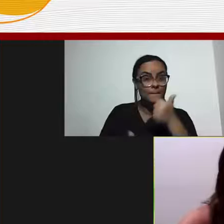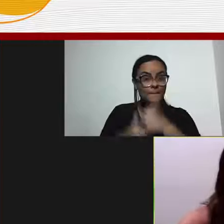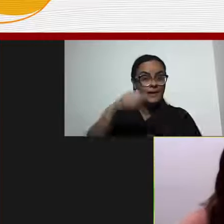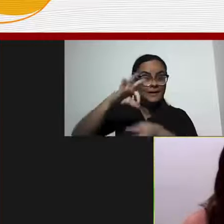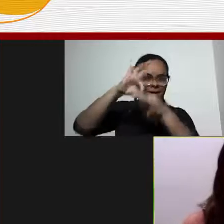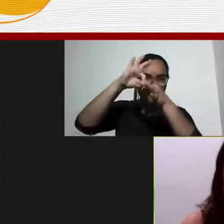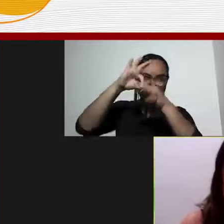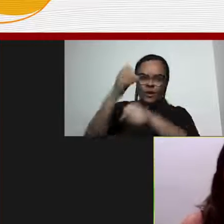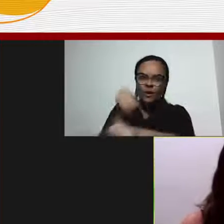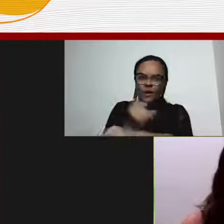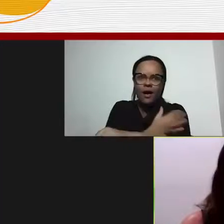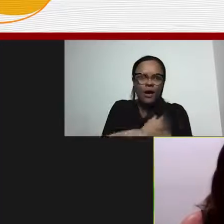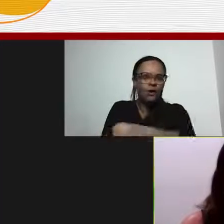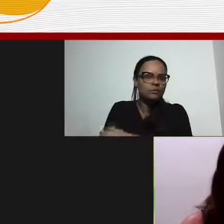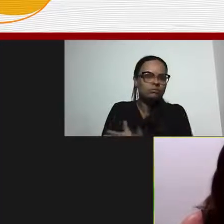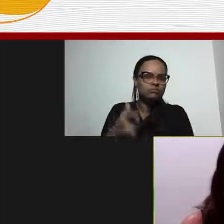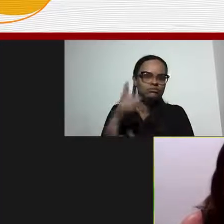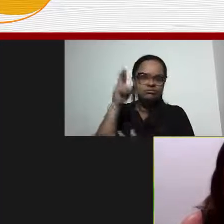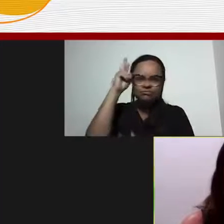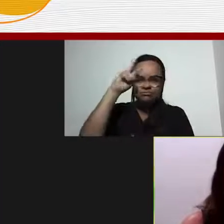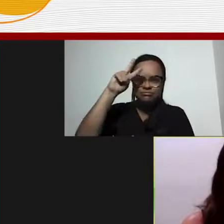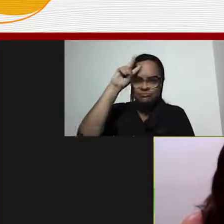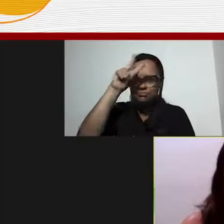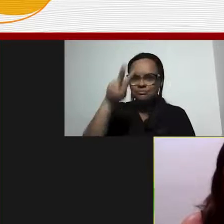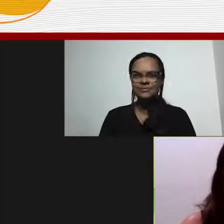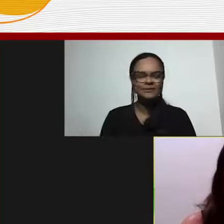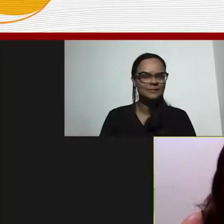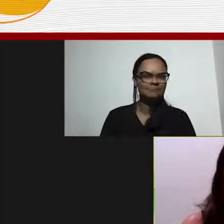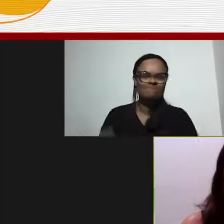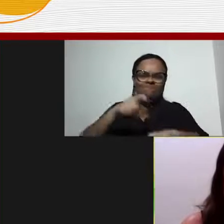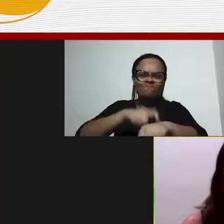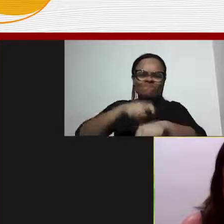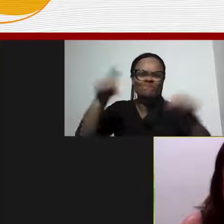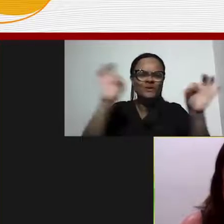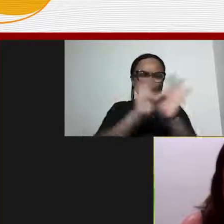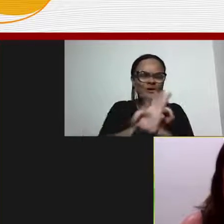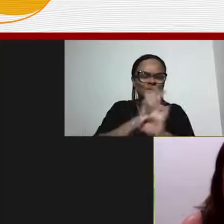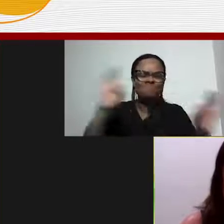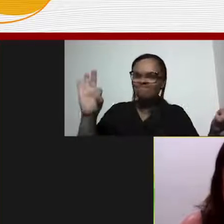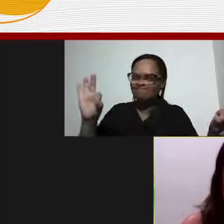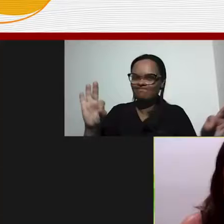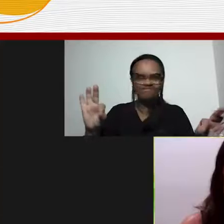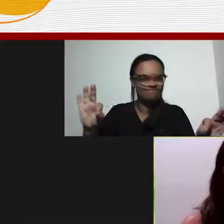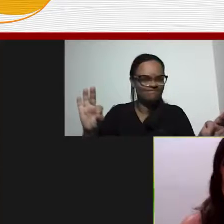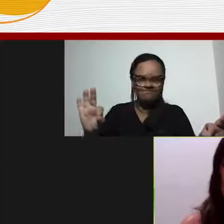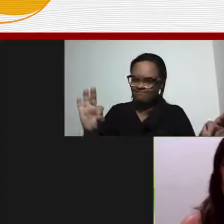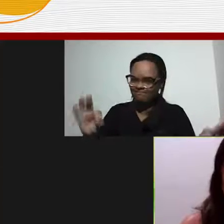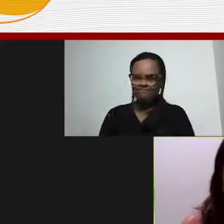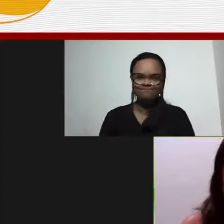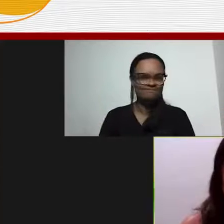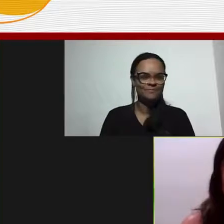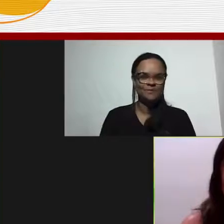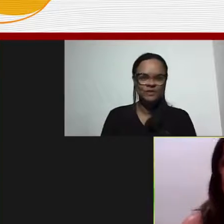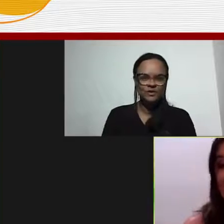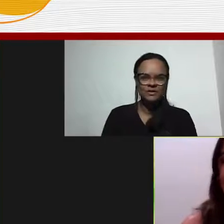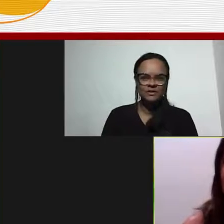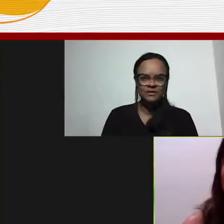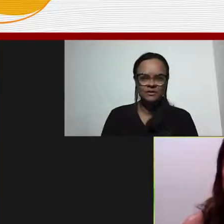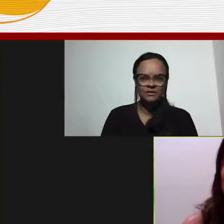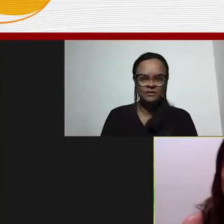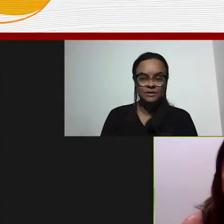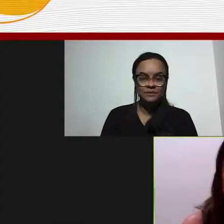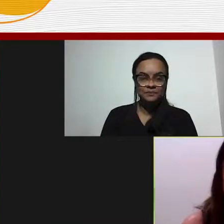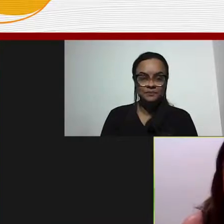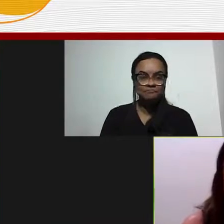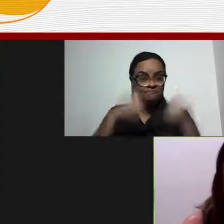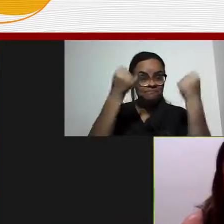até me arrepio de lembrar, porque foi um momento único e muito, muito, muito emocionante. E aí eu queria